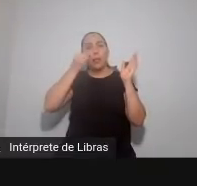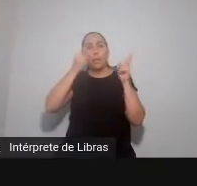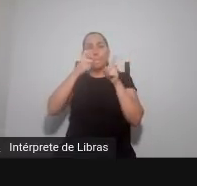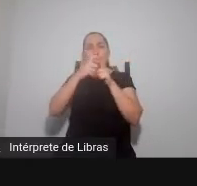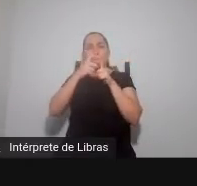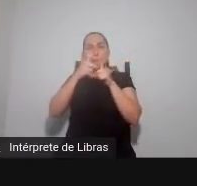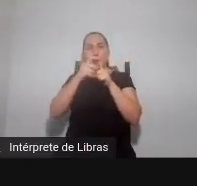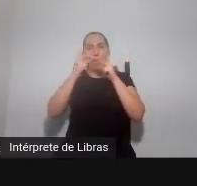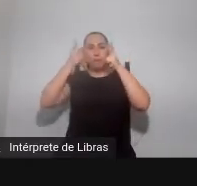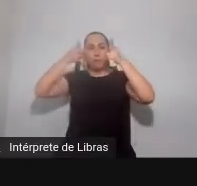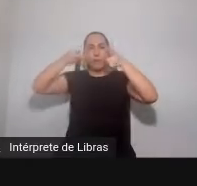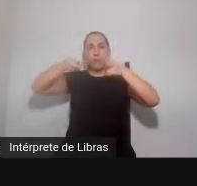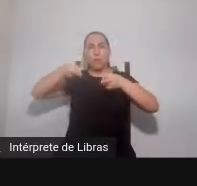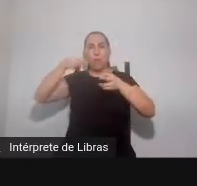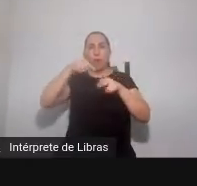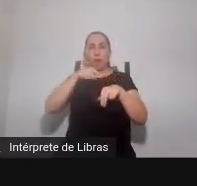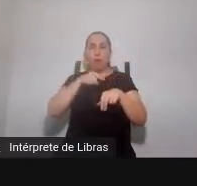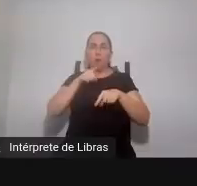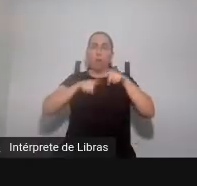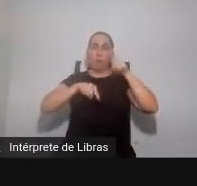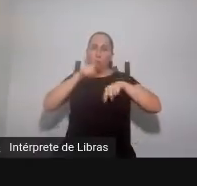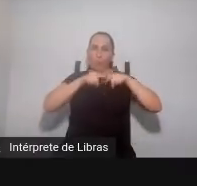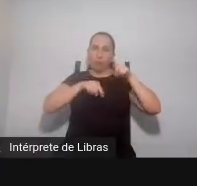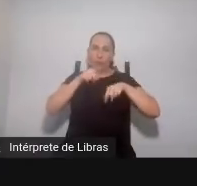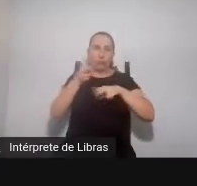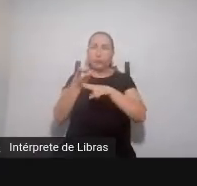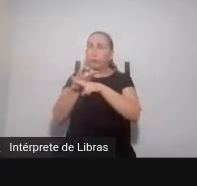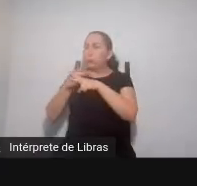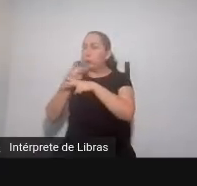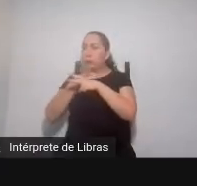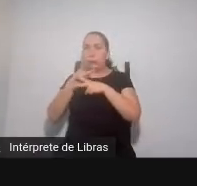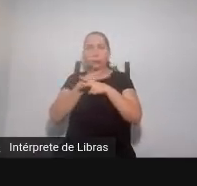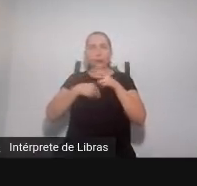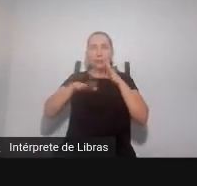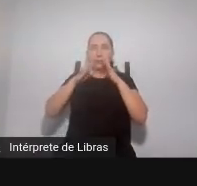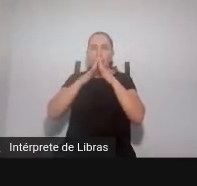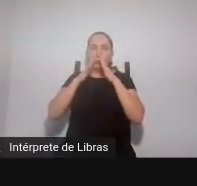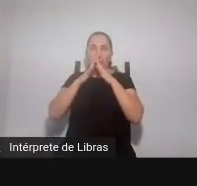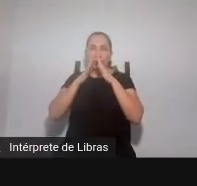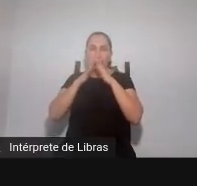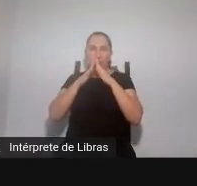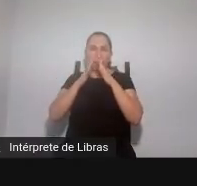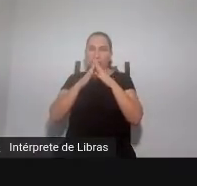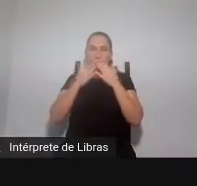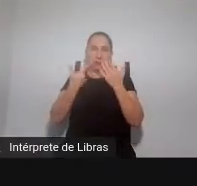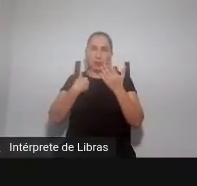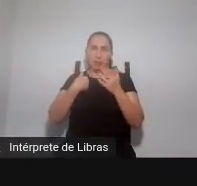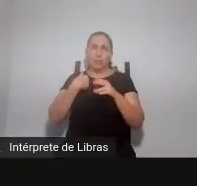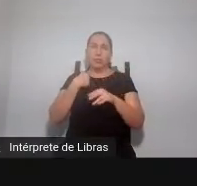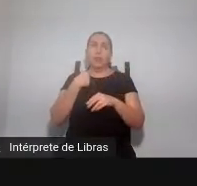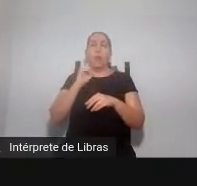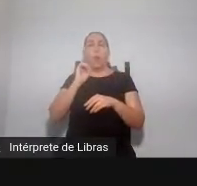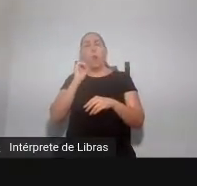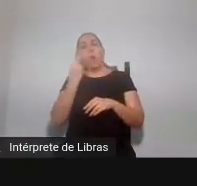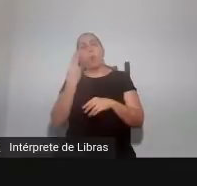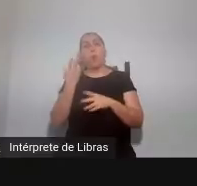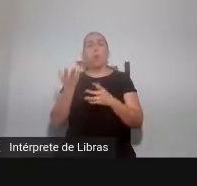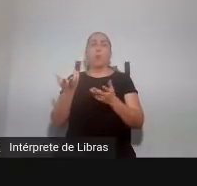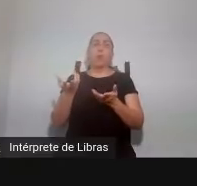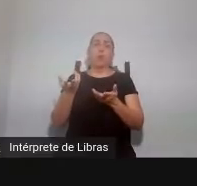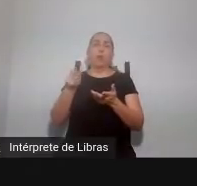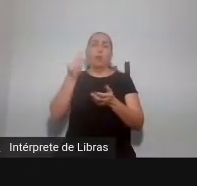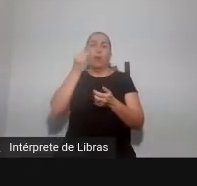começam igual e procurar pela casa, isso é em relação ao caça-objetos, ou pensar